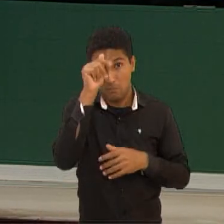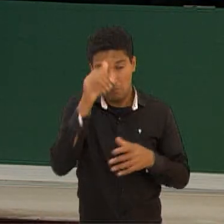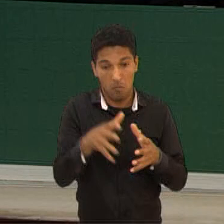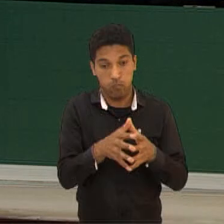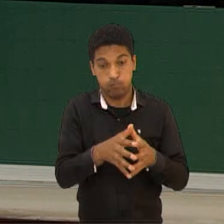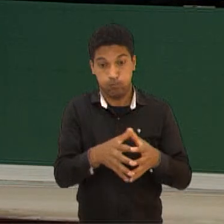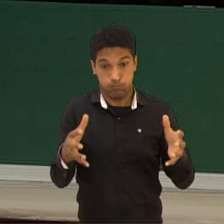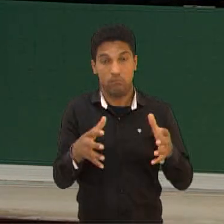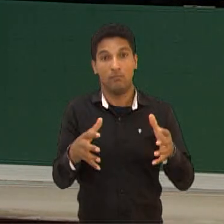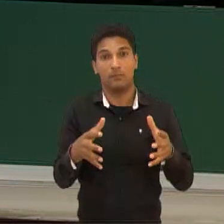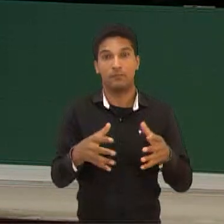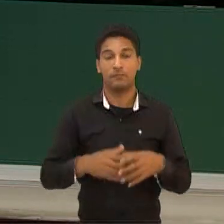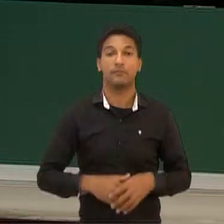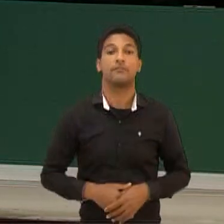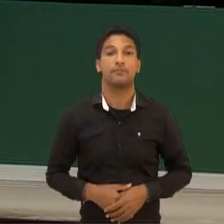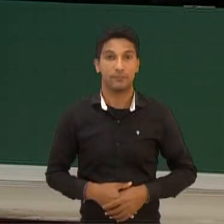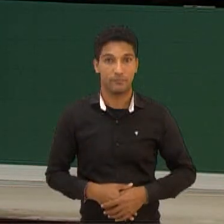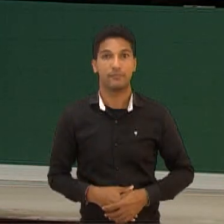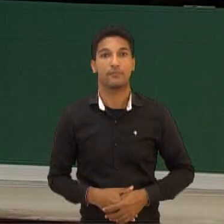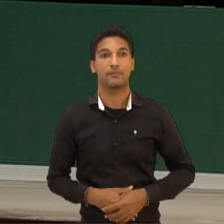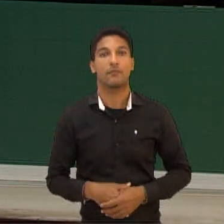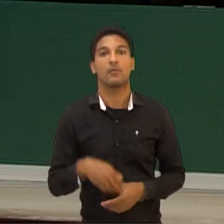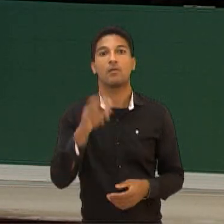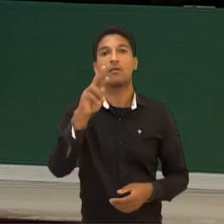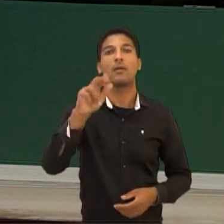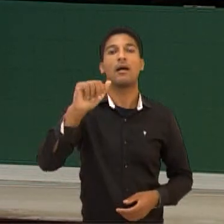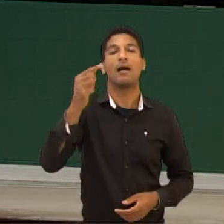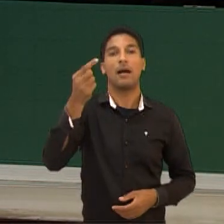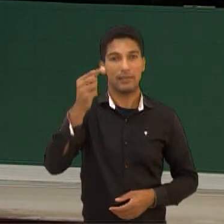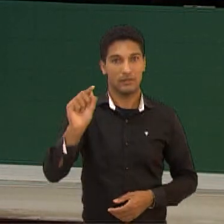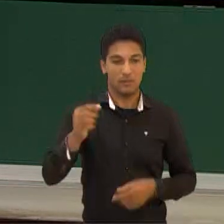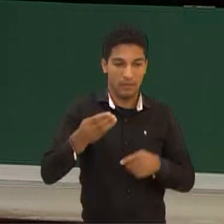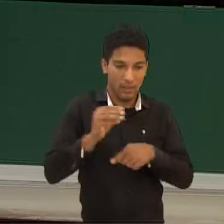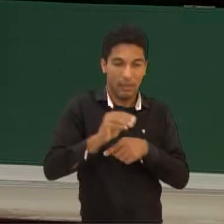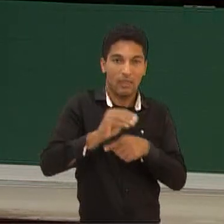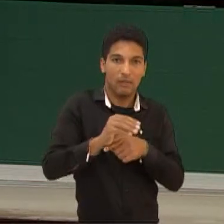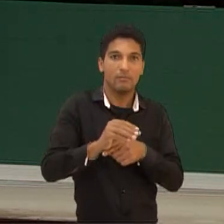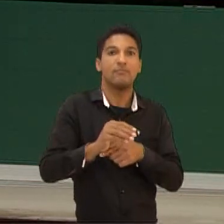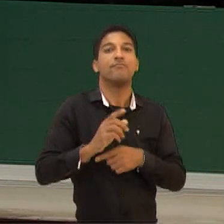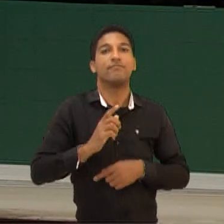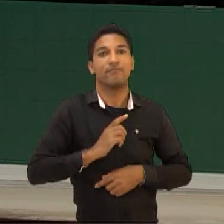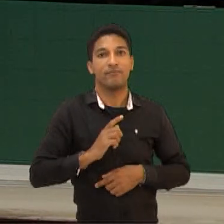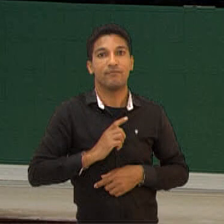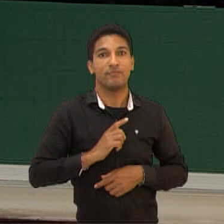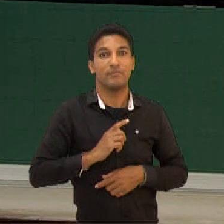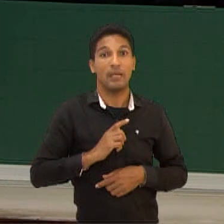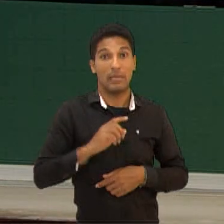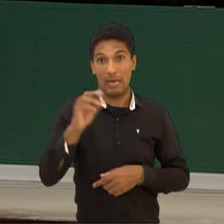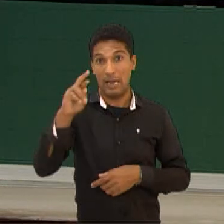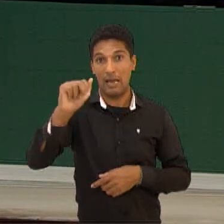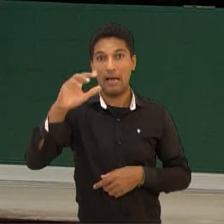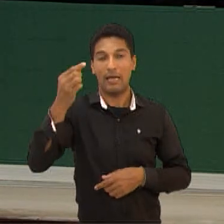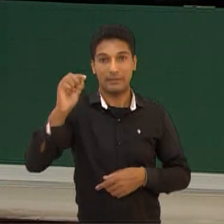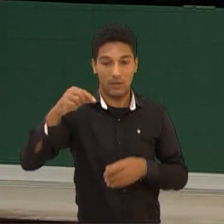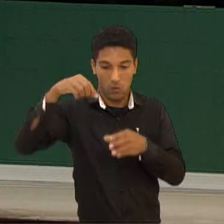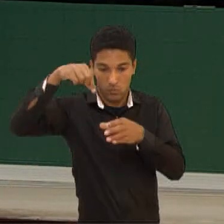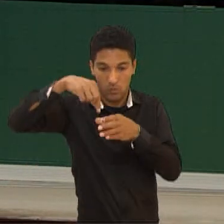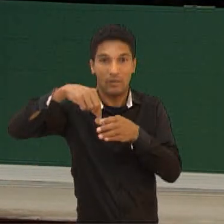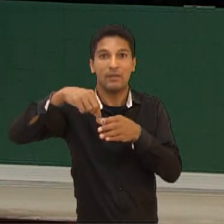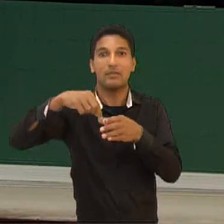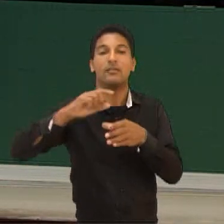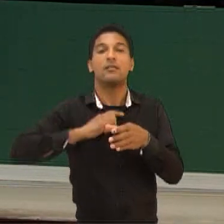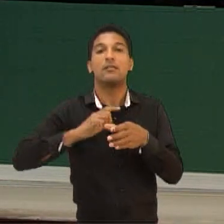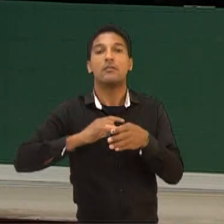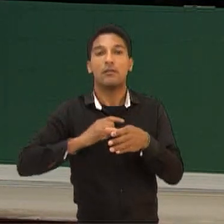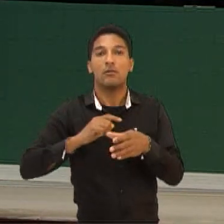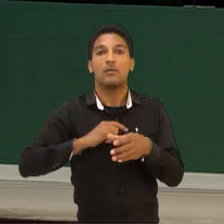confinamento. E esses os elementos ali, químicos que são colocados nessa ração, elas podem trazer problemas para